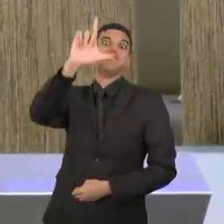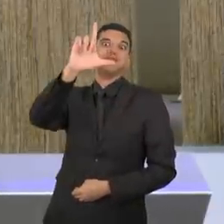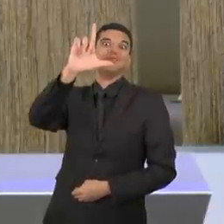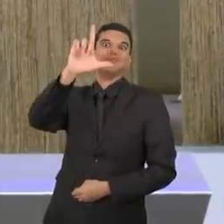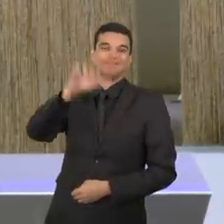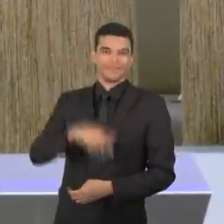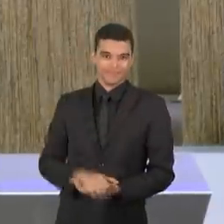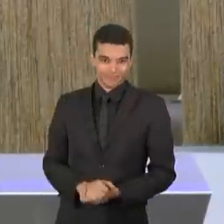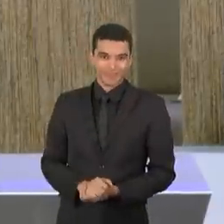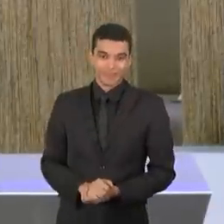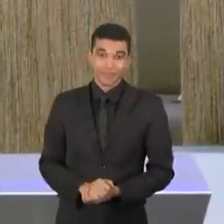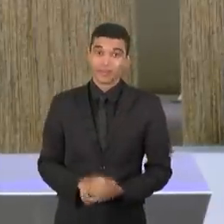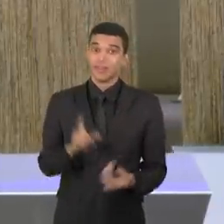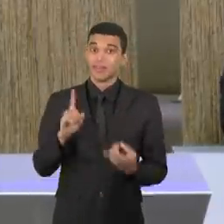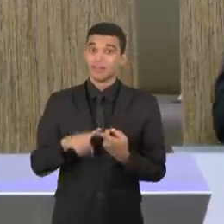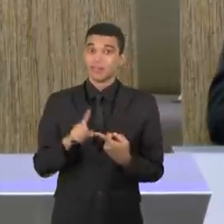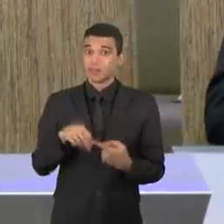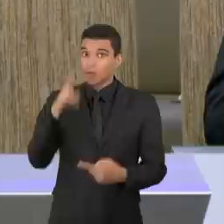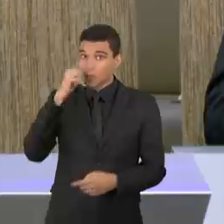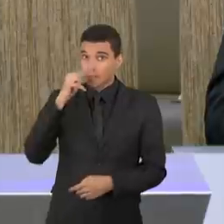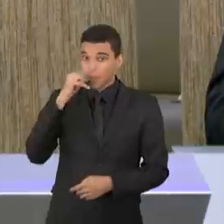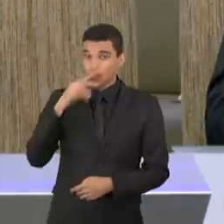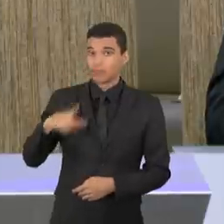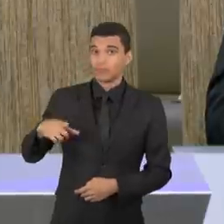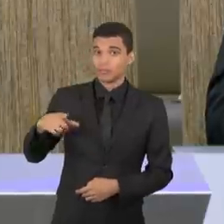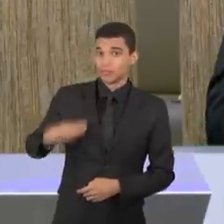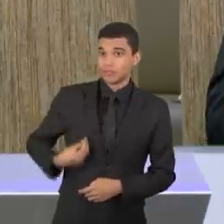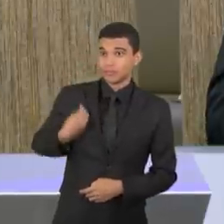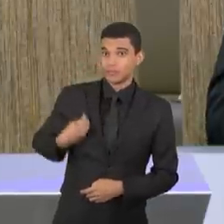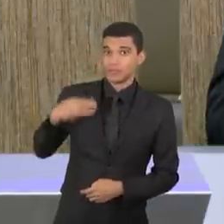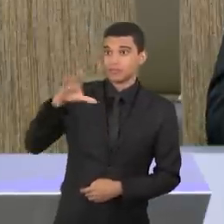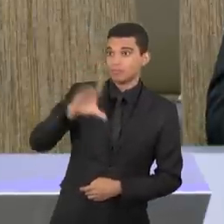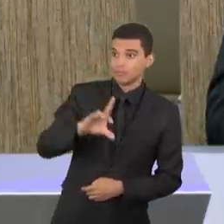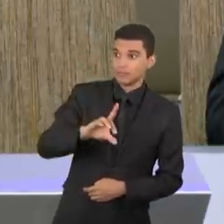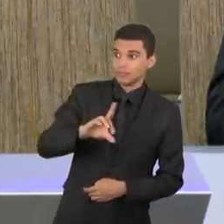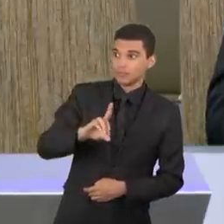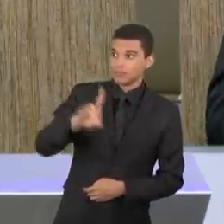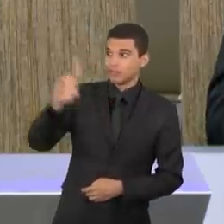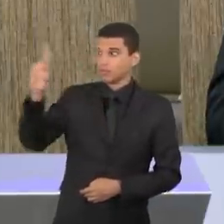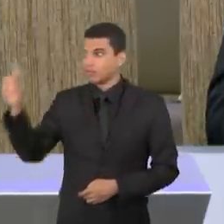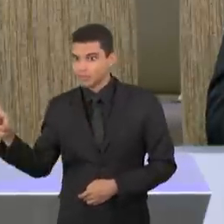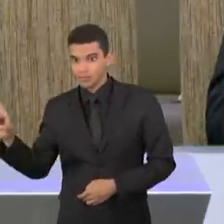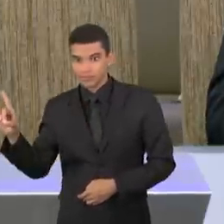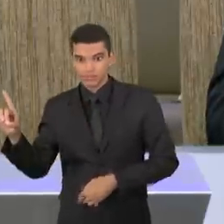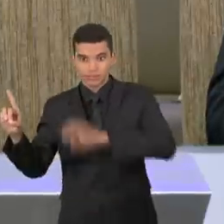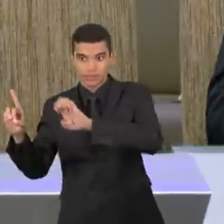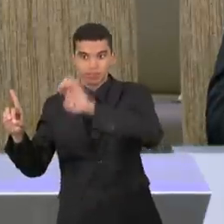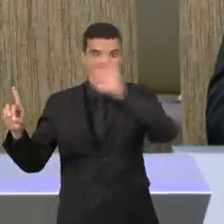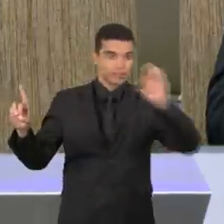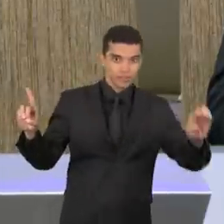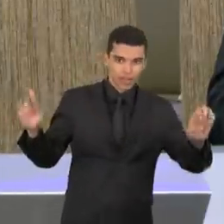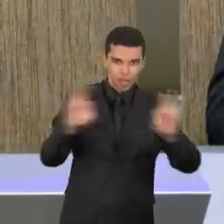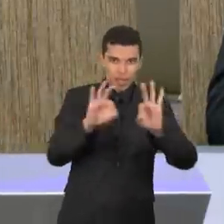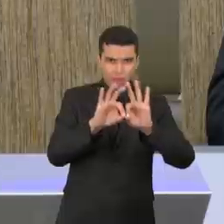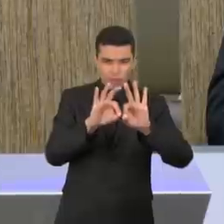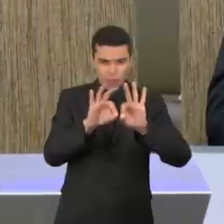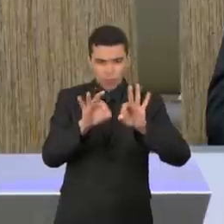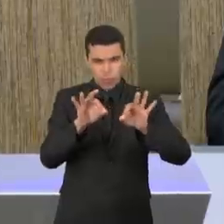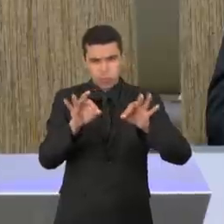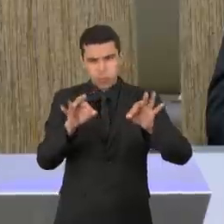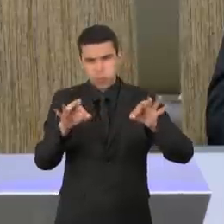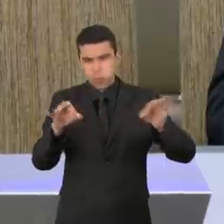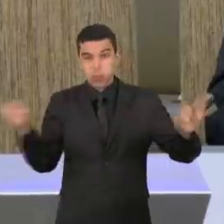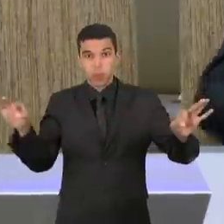de nós as nossas transgressões. Como um pai se compadece de seus filhos,